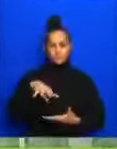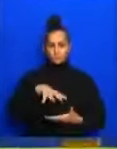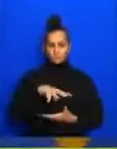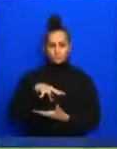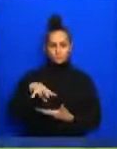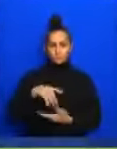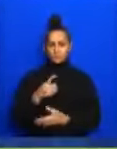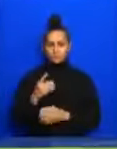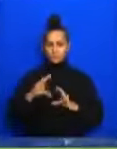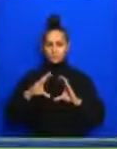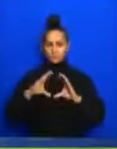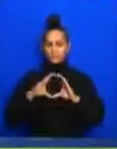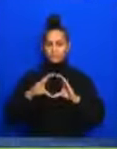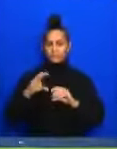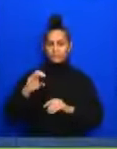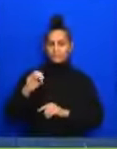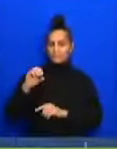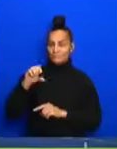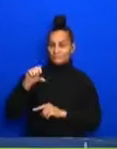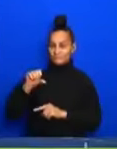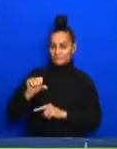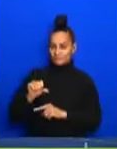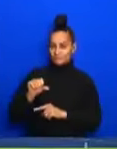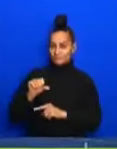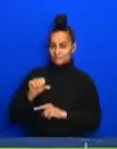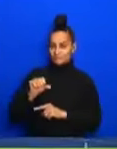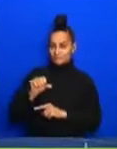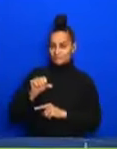recarregado, embaralhando 10 bolas numeradas de 0 a 9.